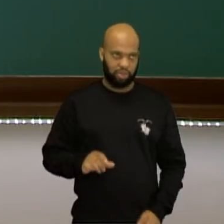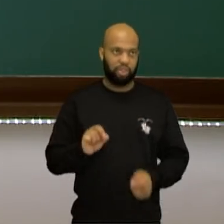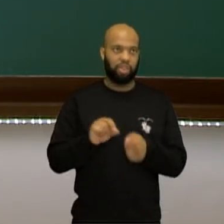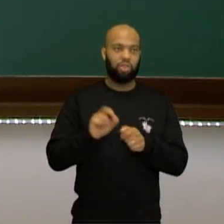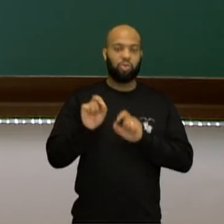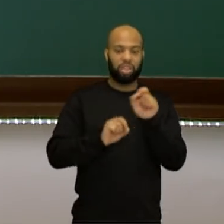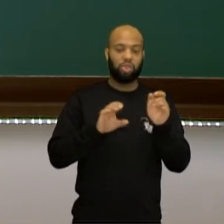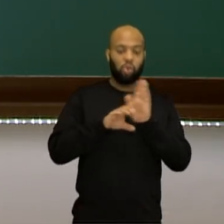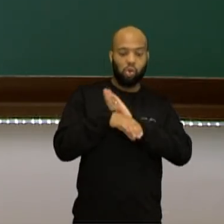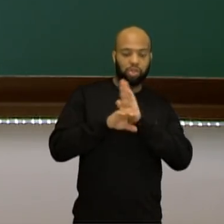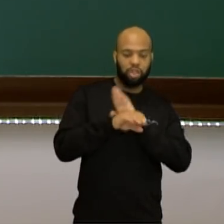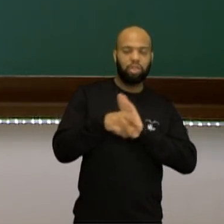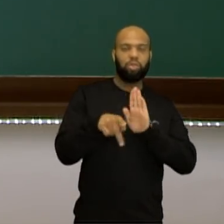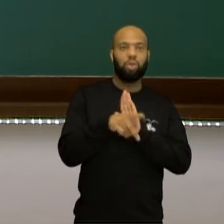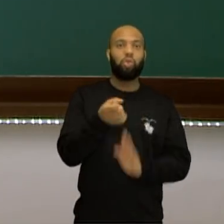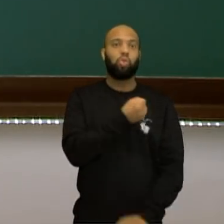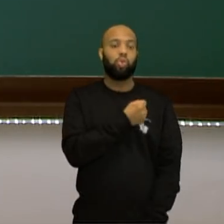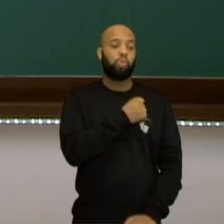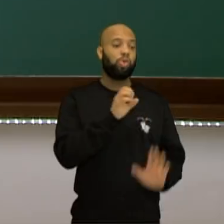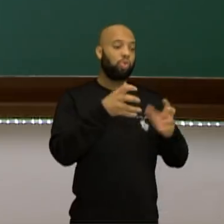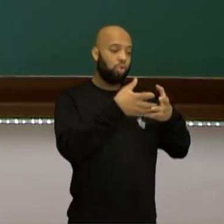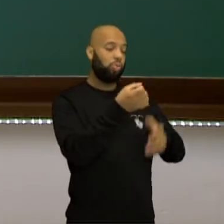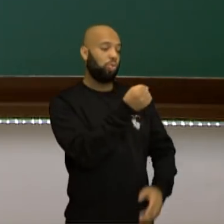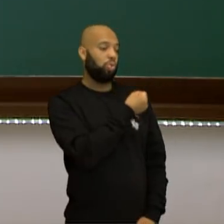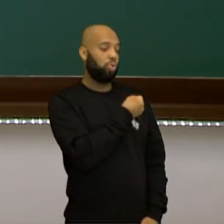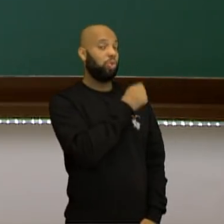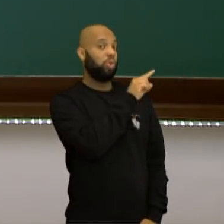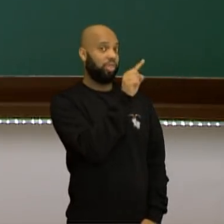da subtração de números inteiros. Então,